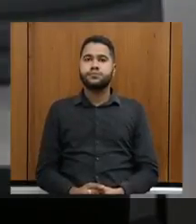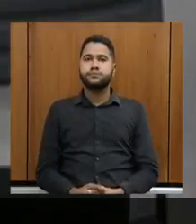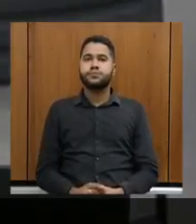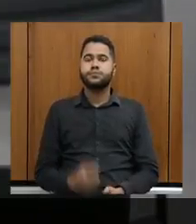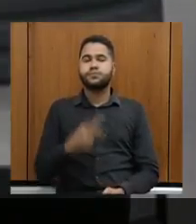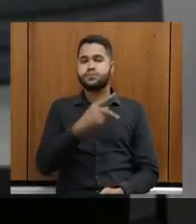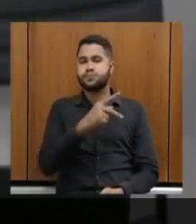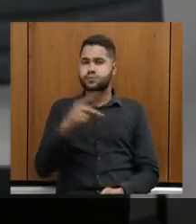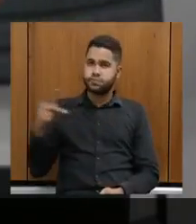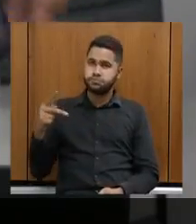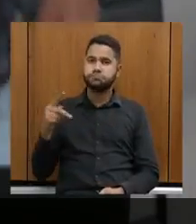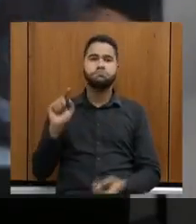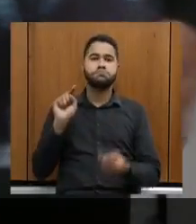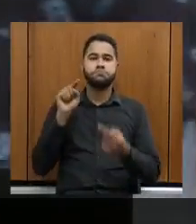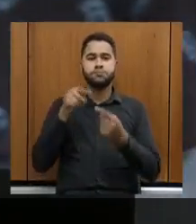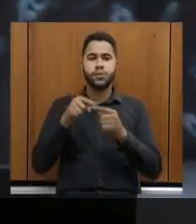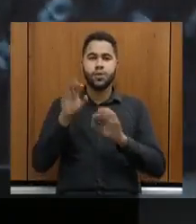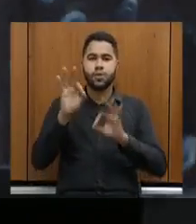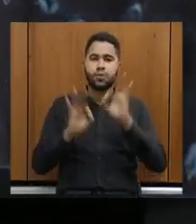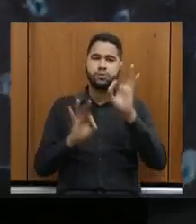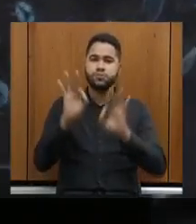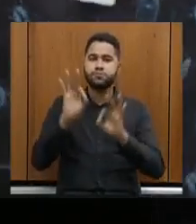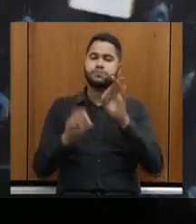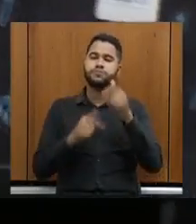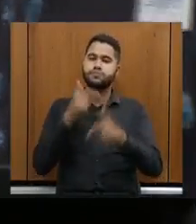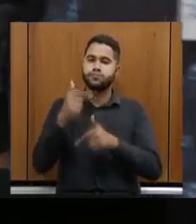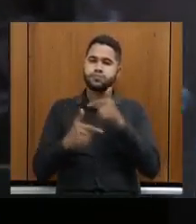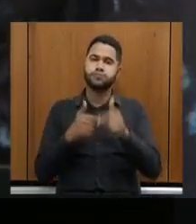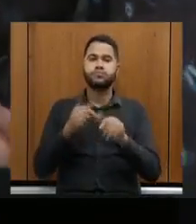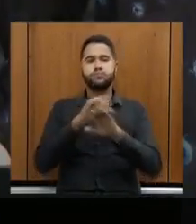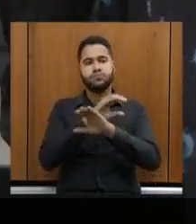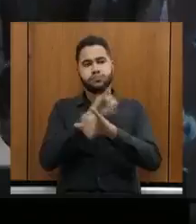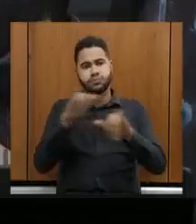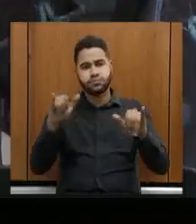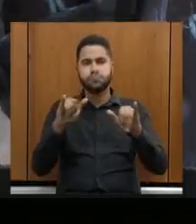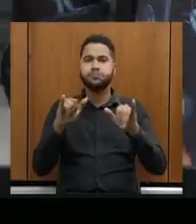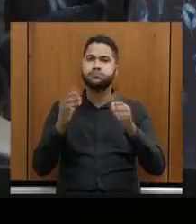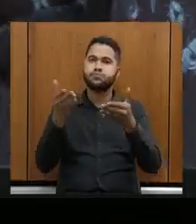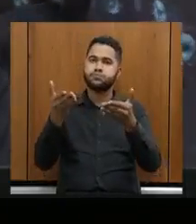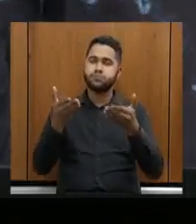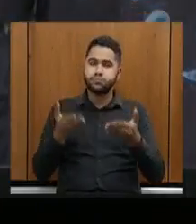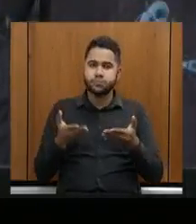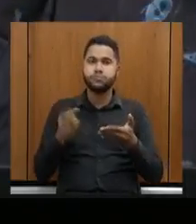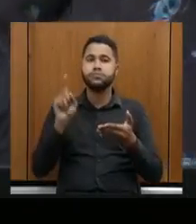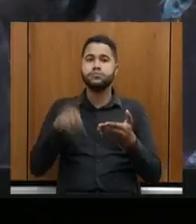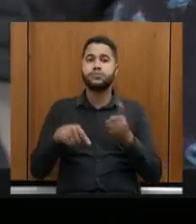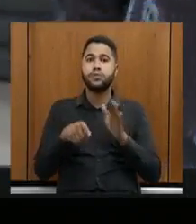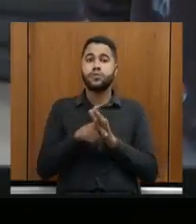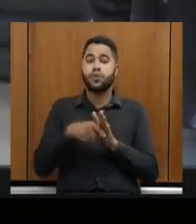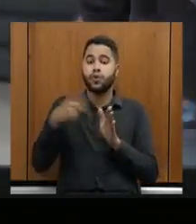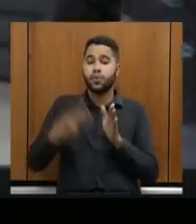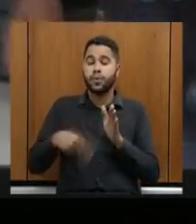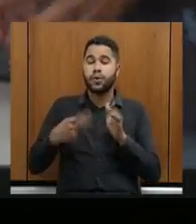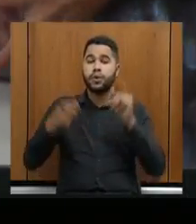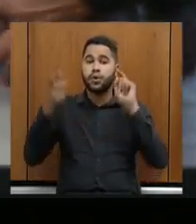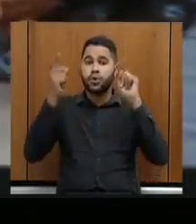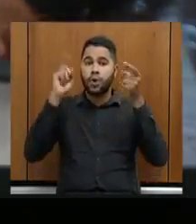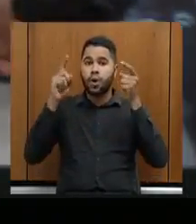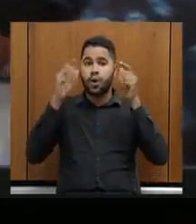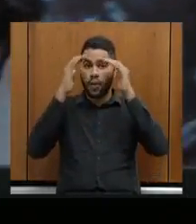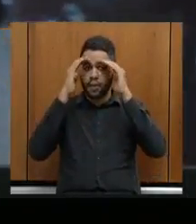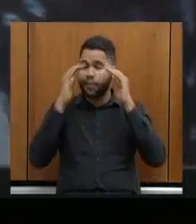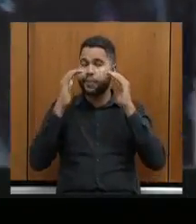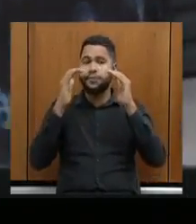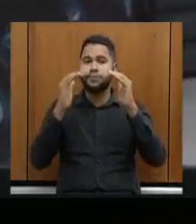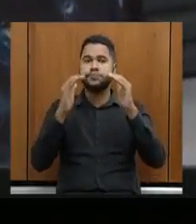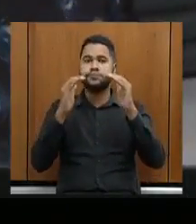presidência, tendo em vista a organização dos trabalhos, comunica aos parlamentares e aos convidados que os atos desta reunião obedecerão